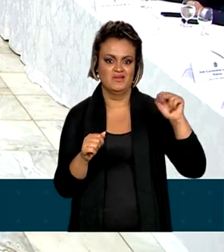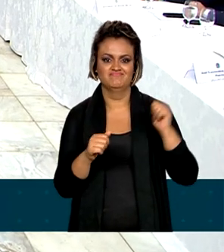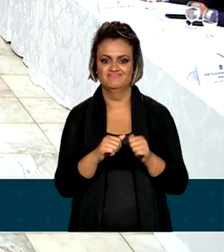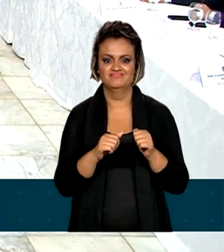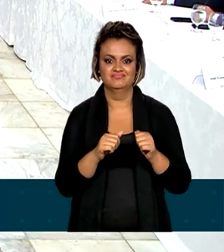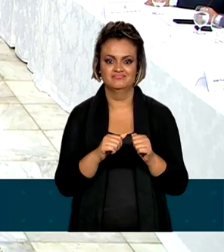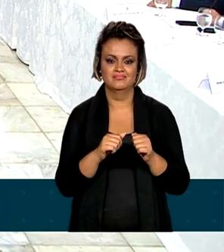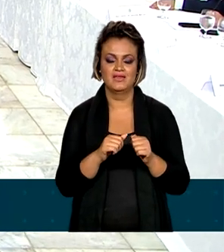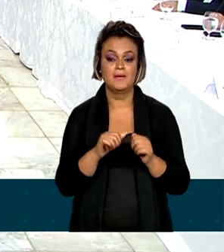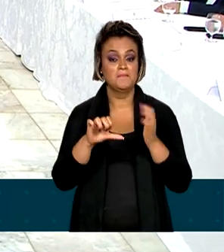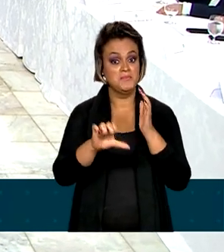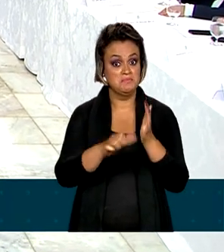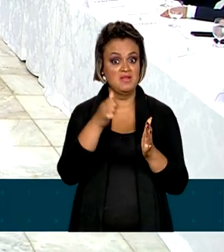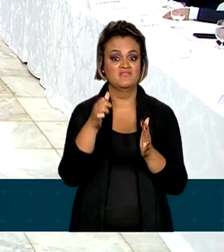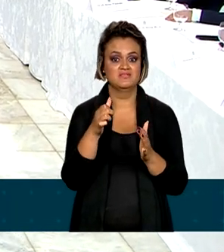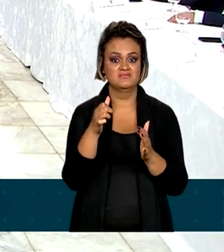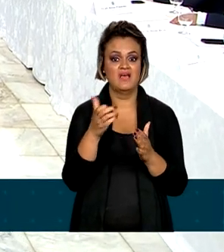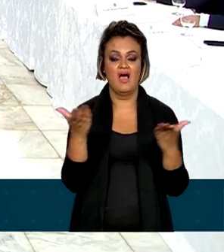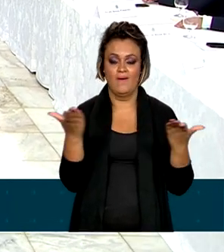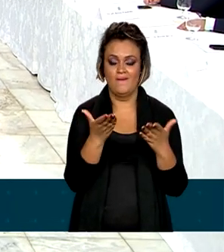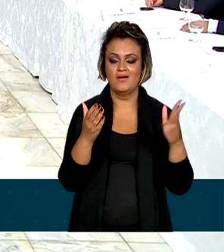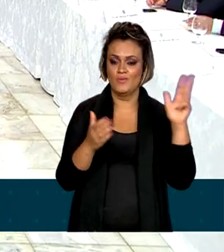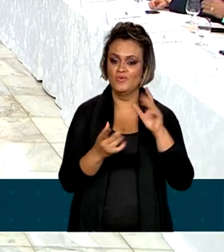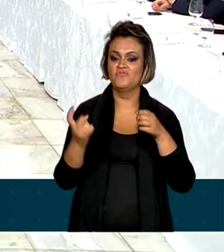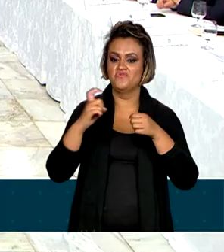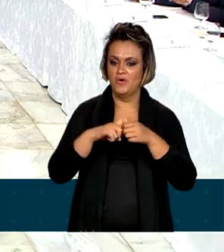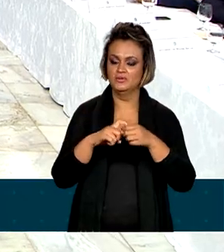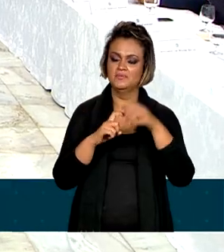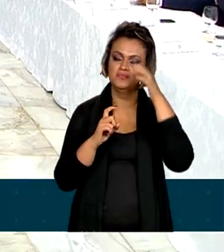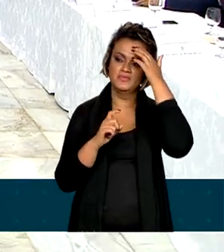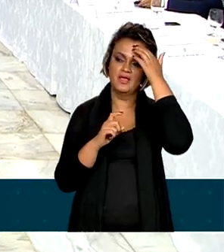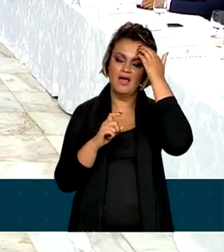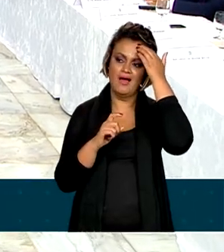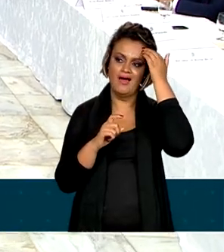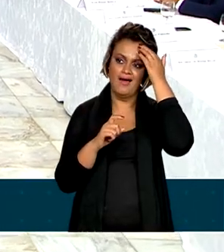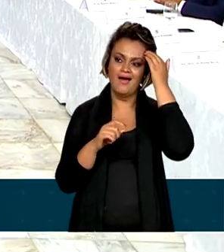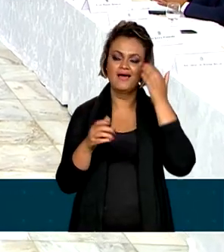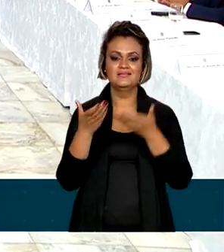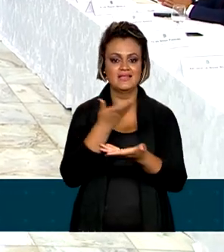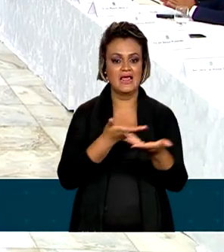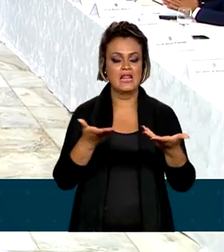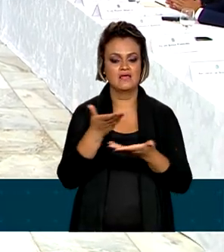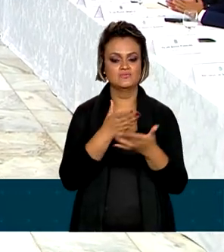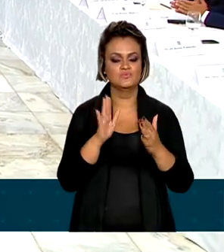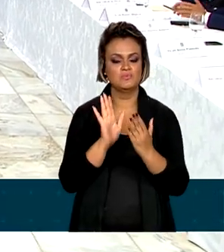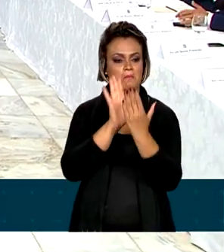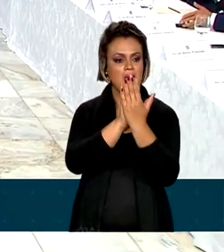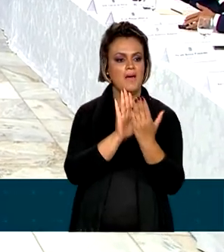o presidente Lula volta a retomar as relações federativas no Brasil.